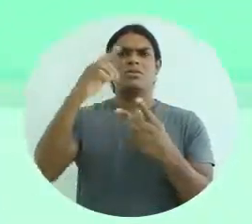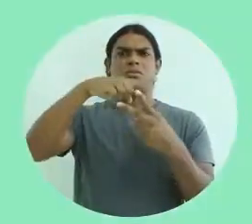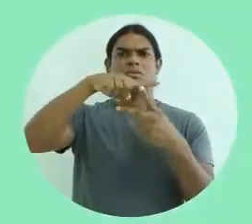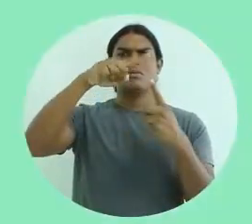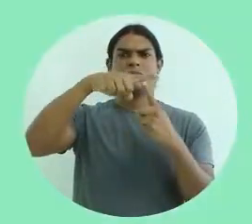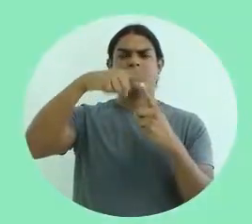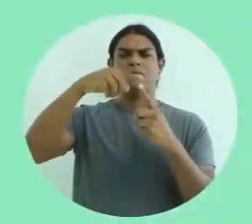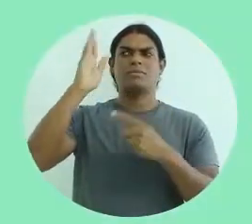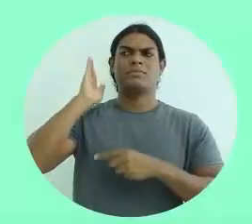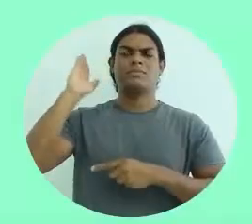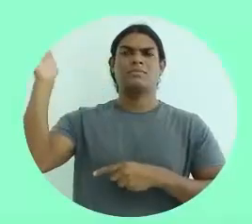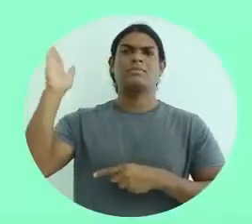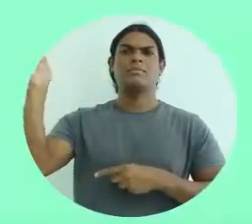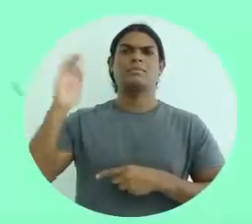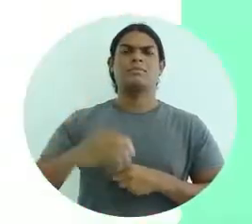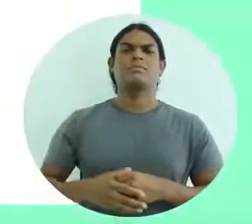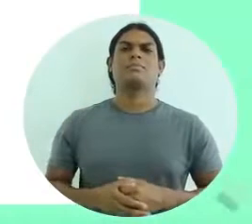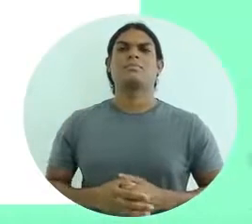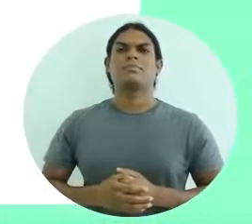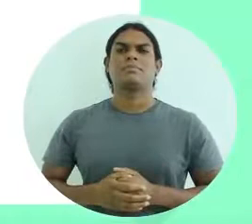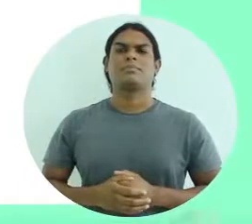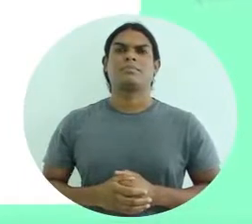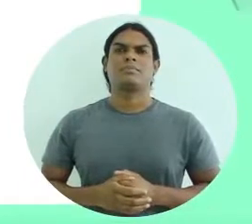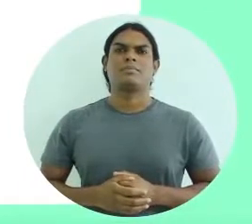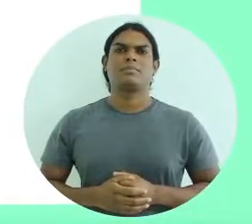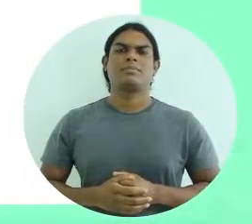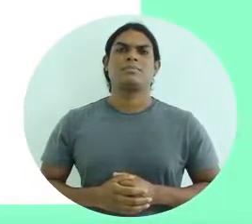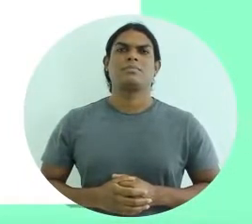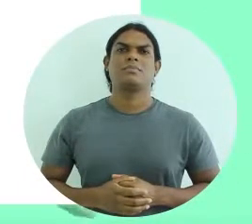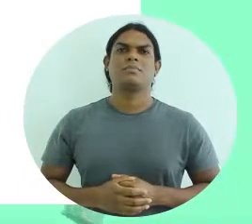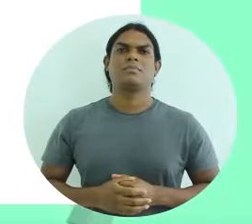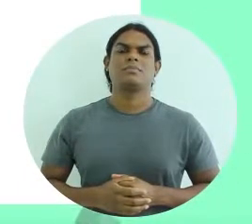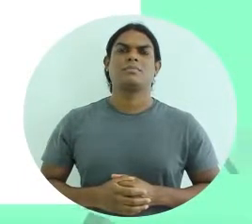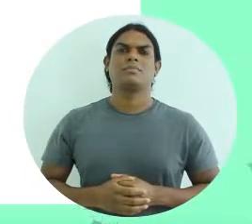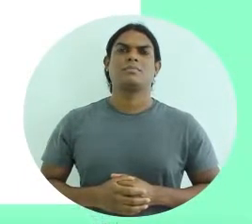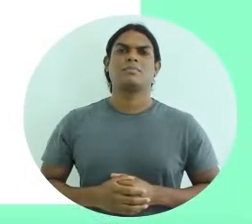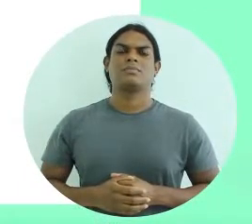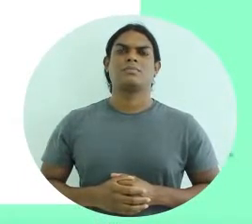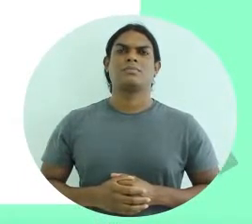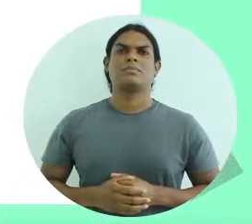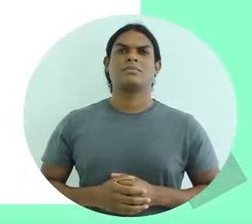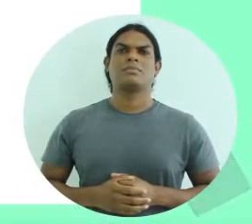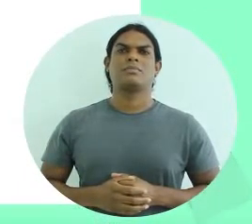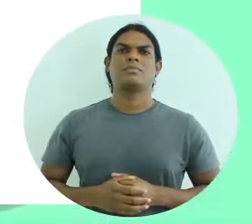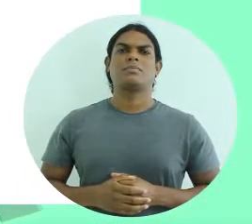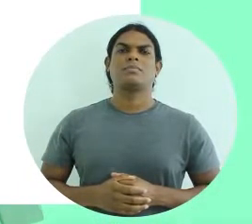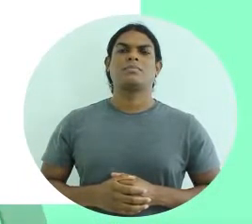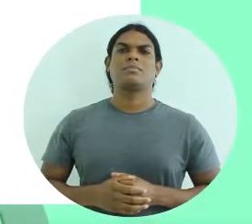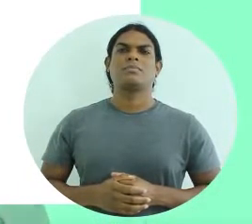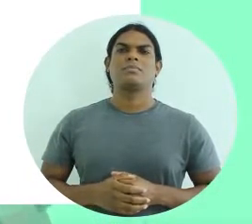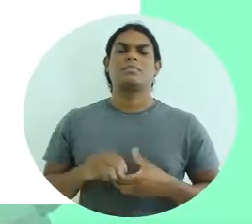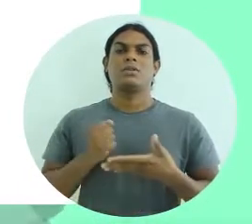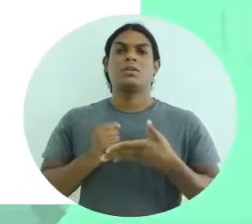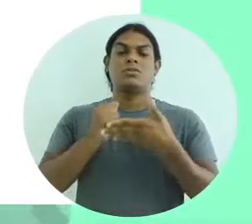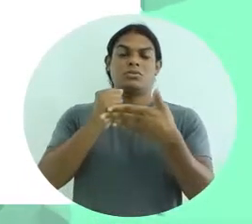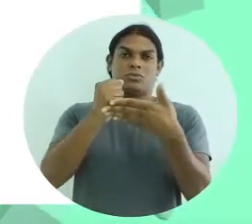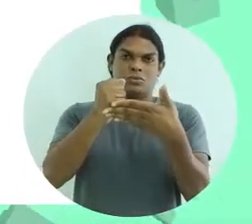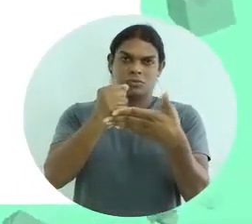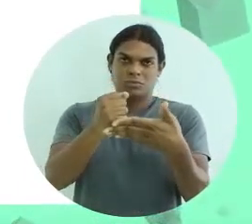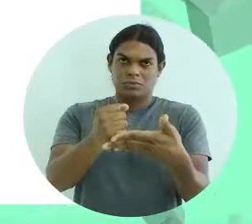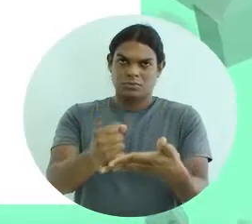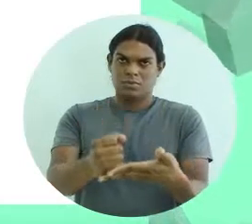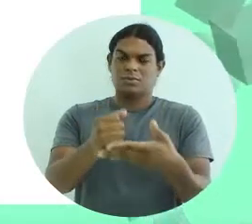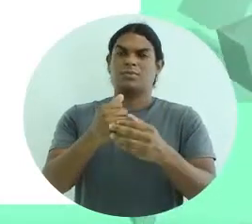elas: BNDES-Exim pré-embarque, financiamento destinado a apoiar a produção de bens comercializados